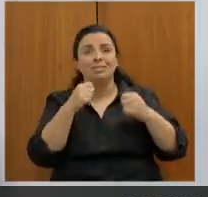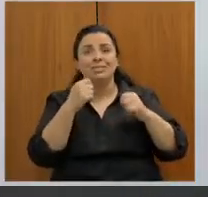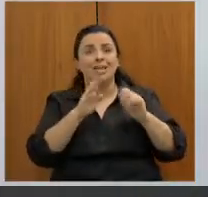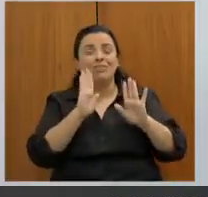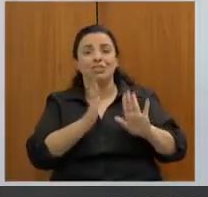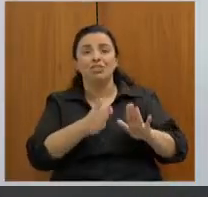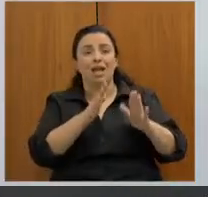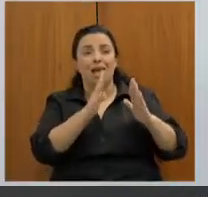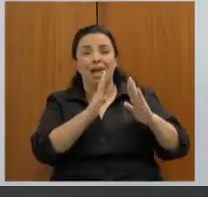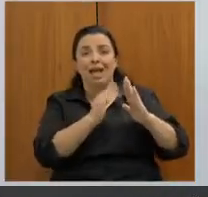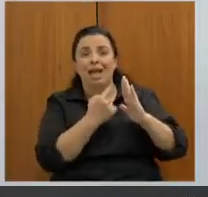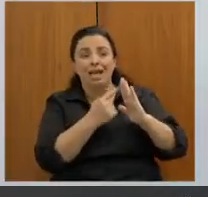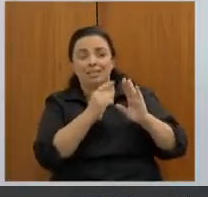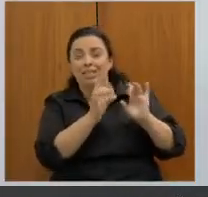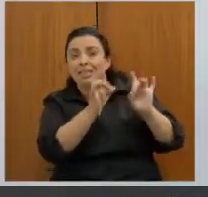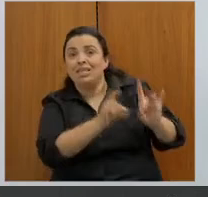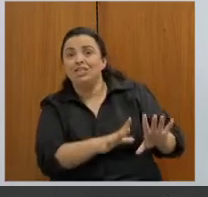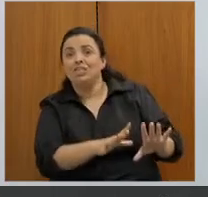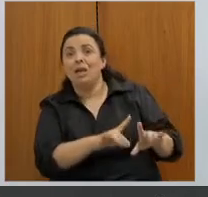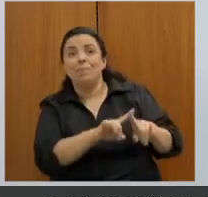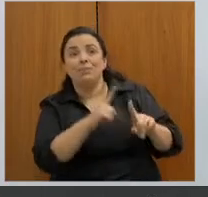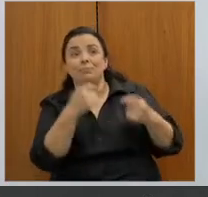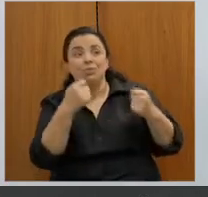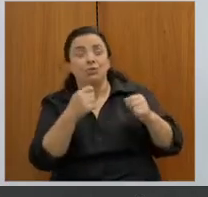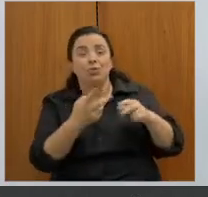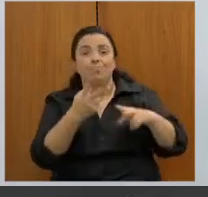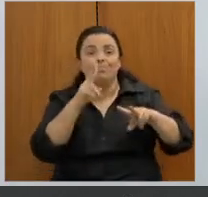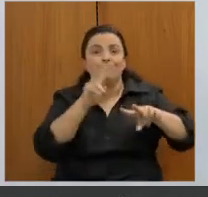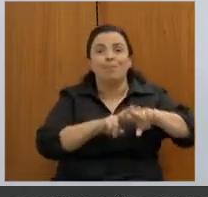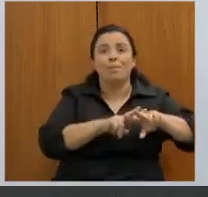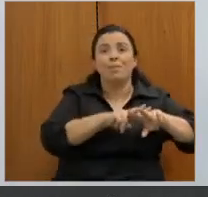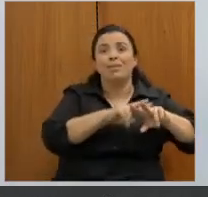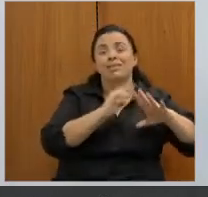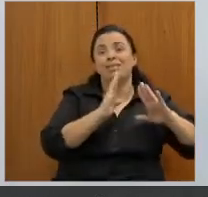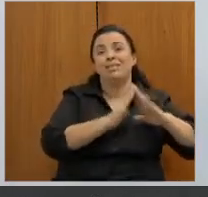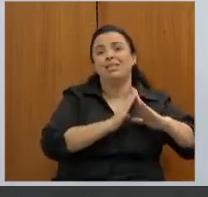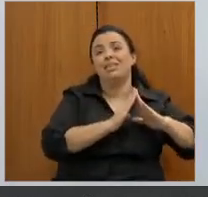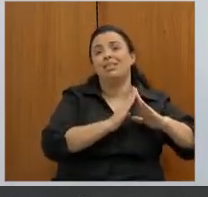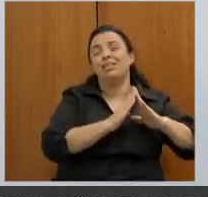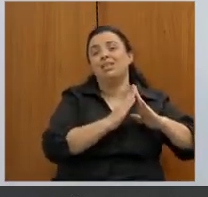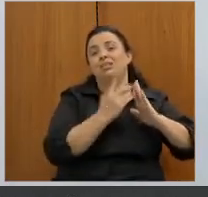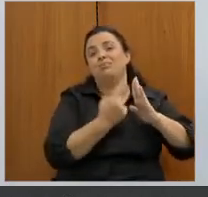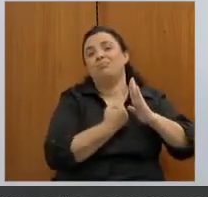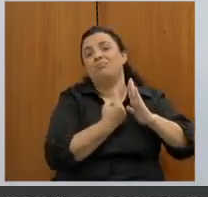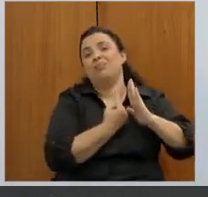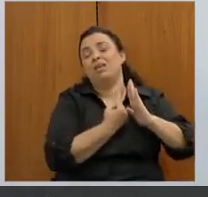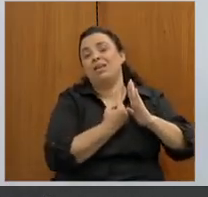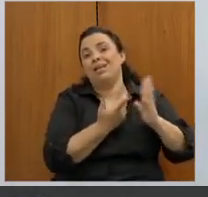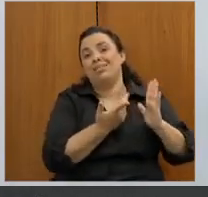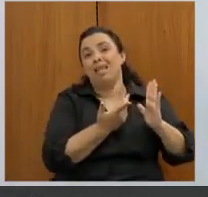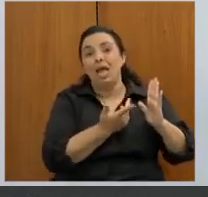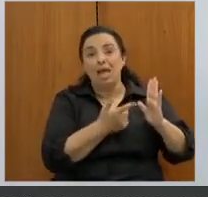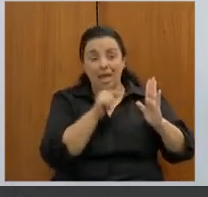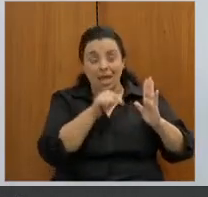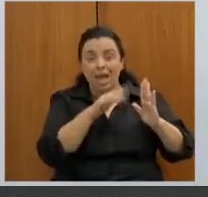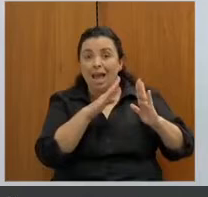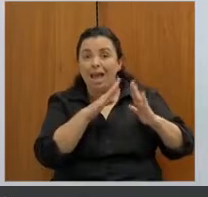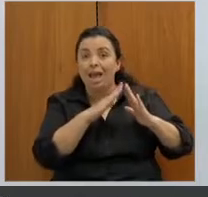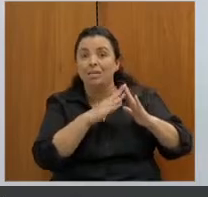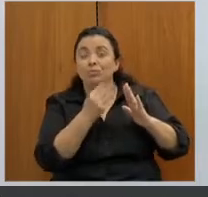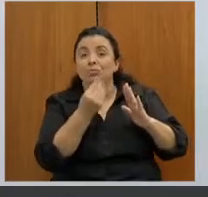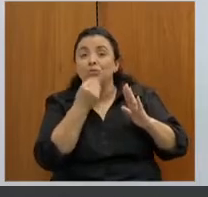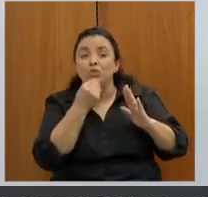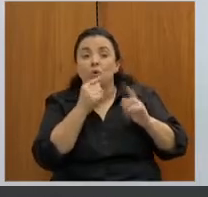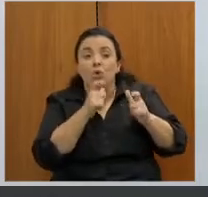pandemia de uma certa forma para os que uma sensação de aprisionamento no lugar que deveria ser local mais